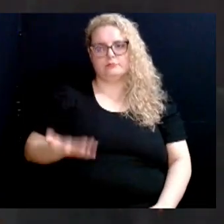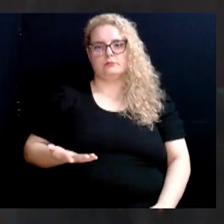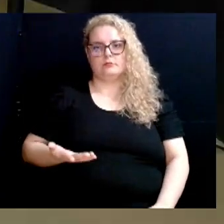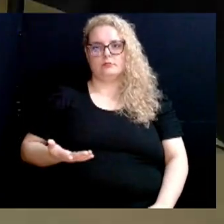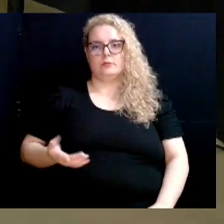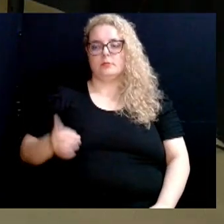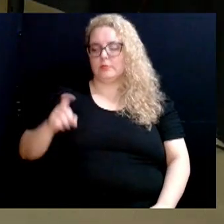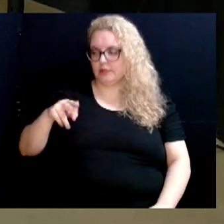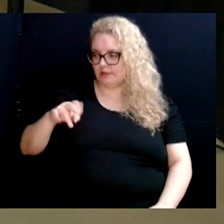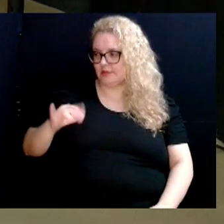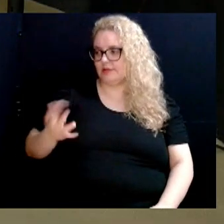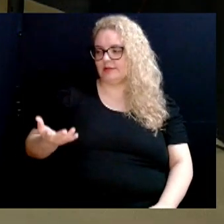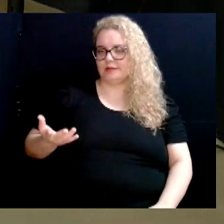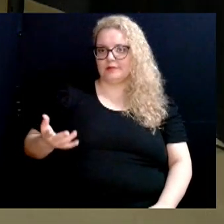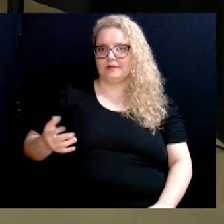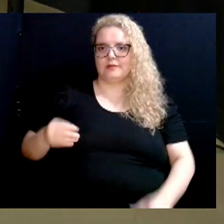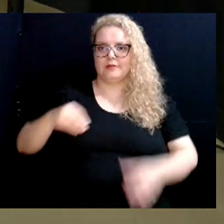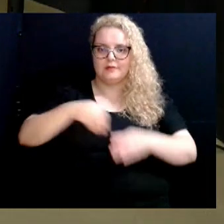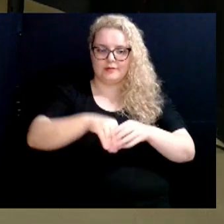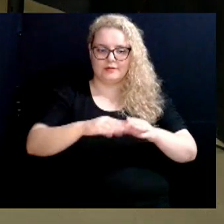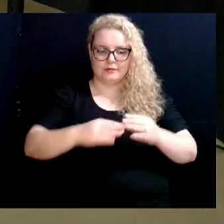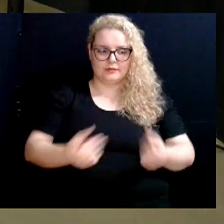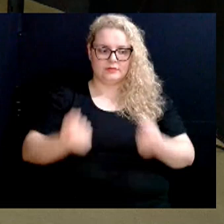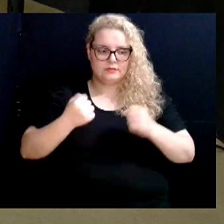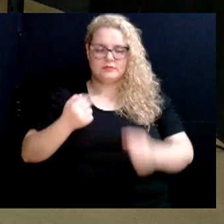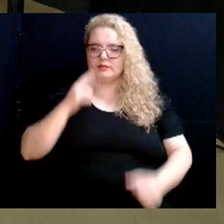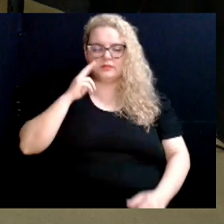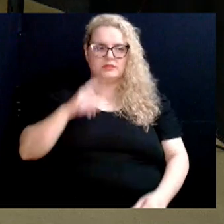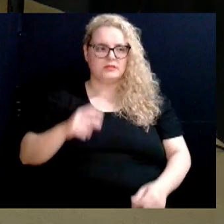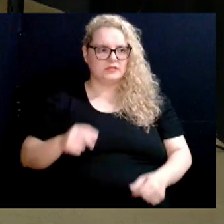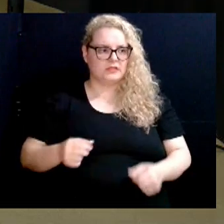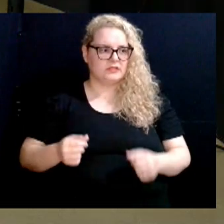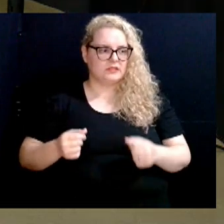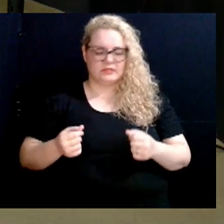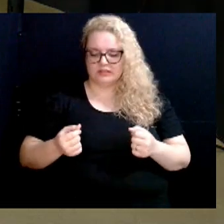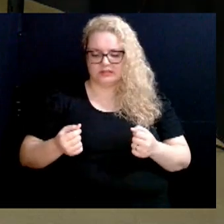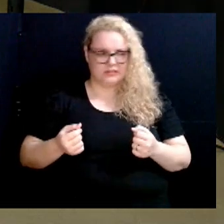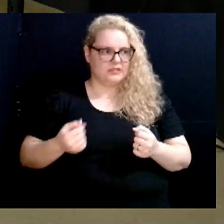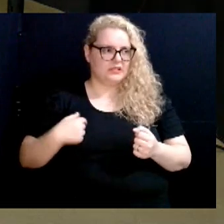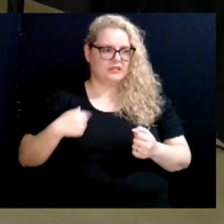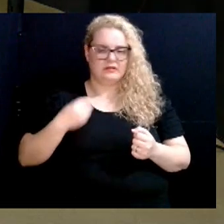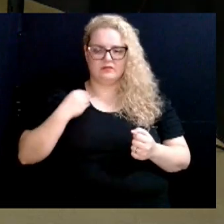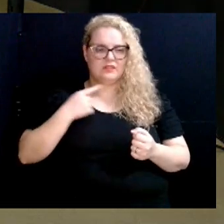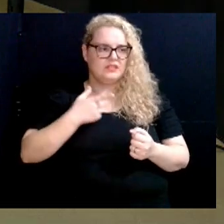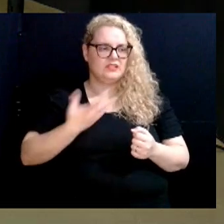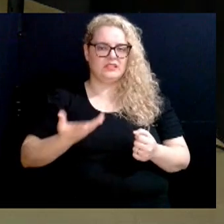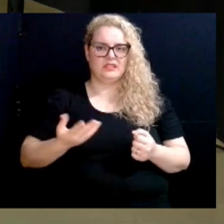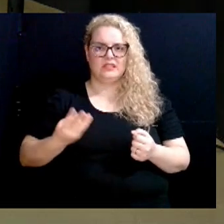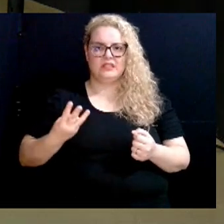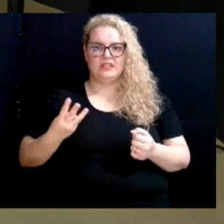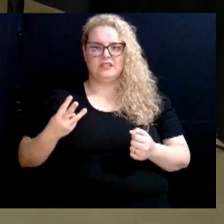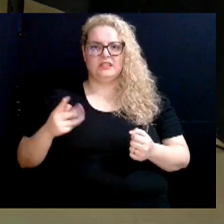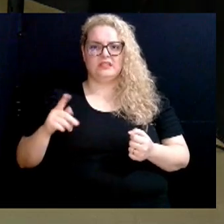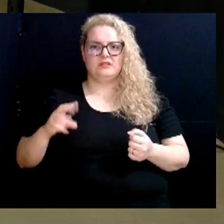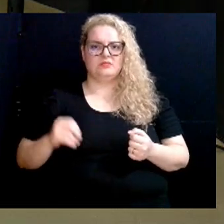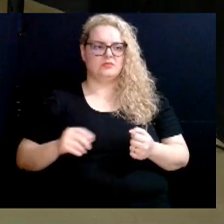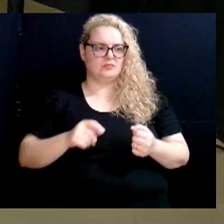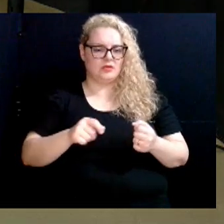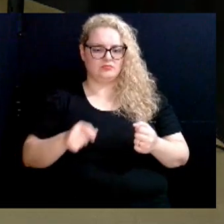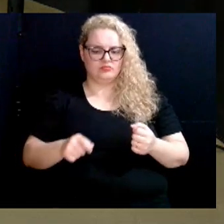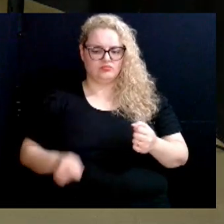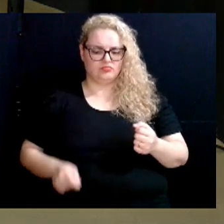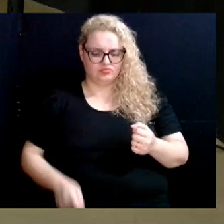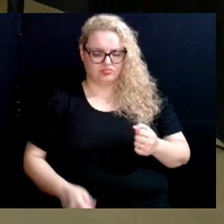também de, na academia, a hora que você olha o que o outro está fazendo, fala: ixi, eu coloquei só 3 pontinhos, dele tá lá embaixo